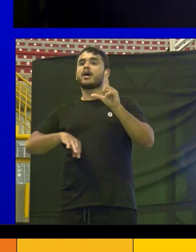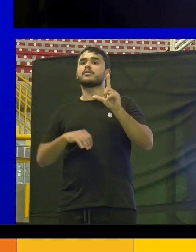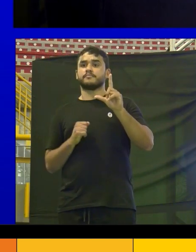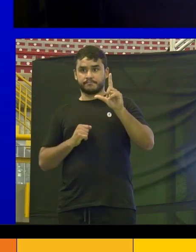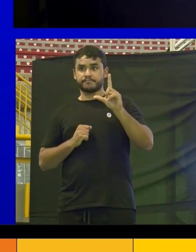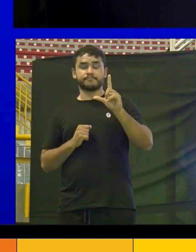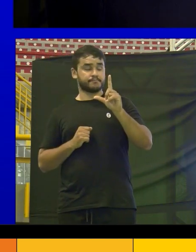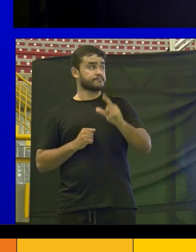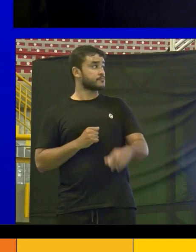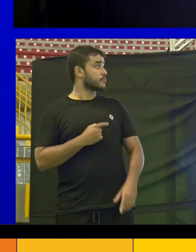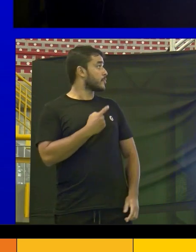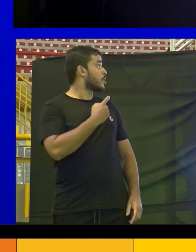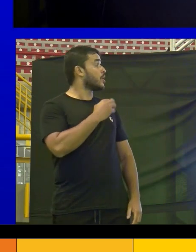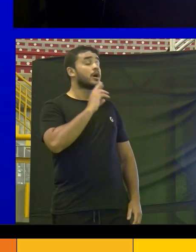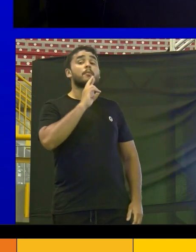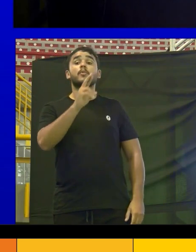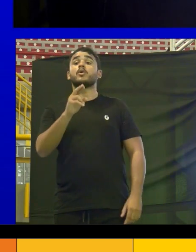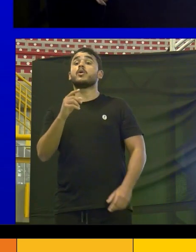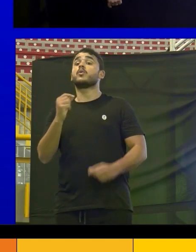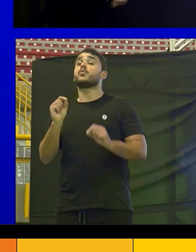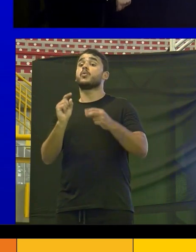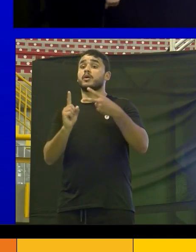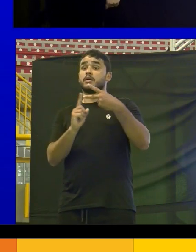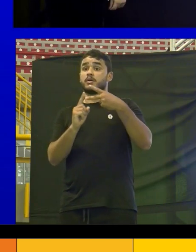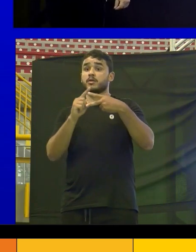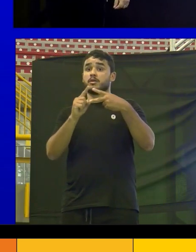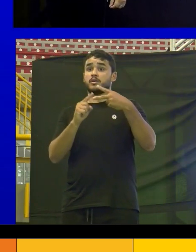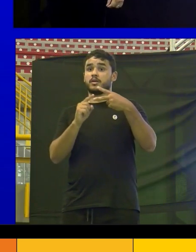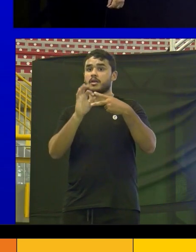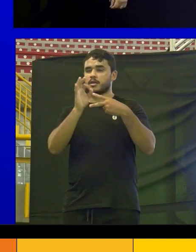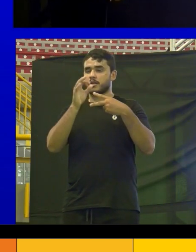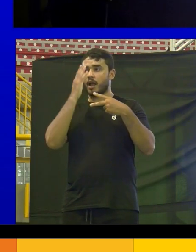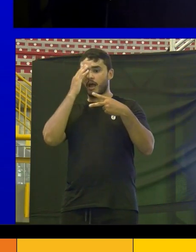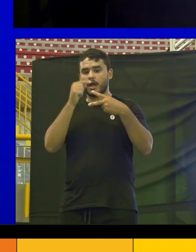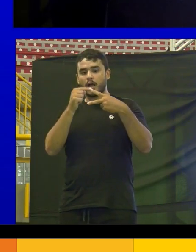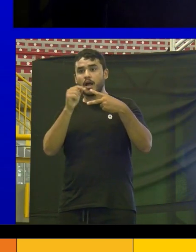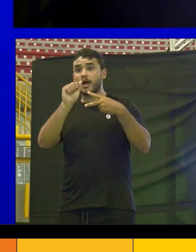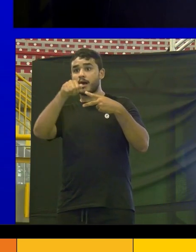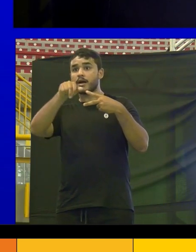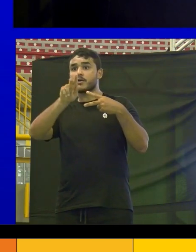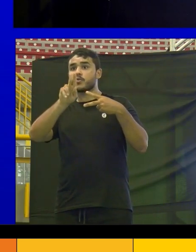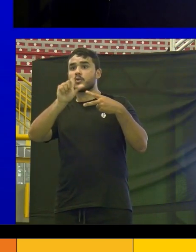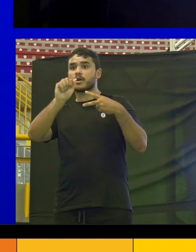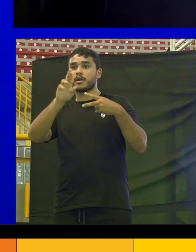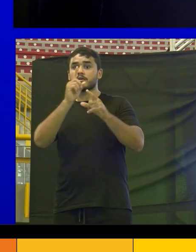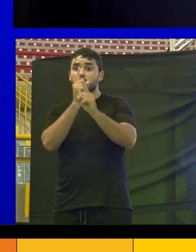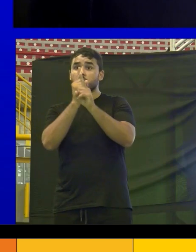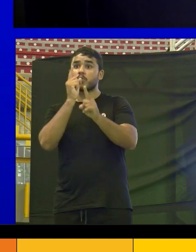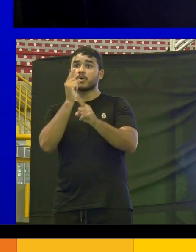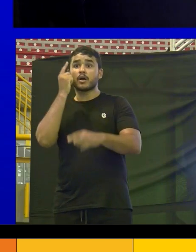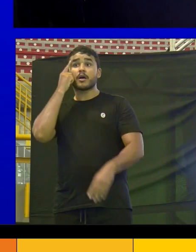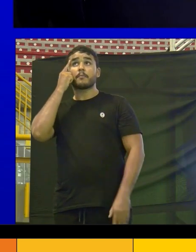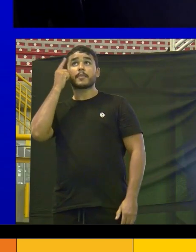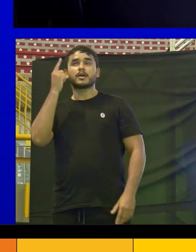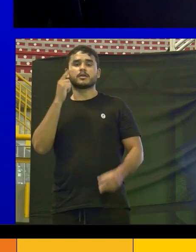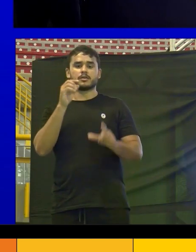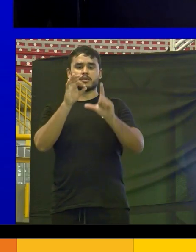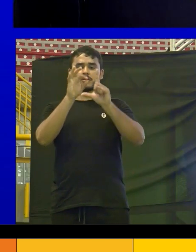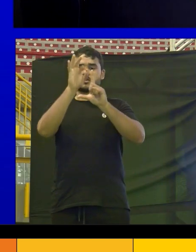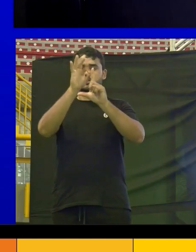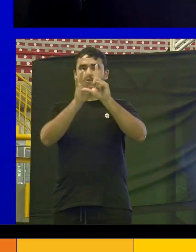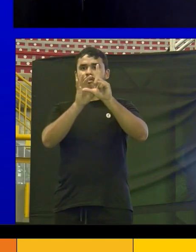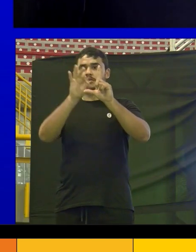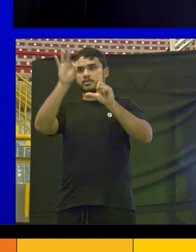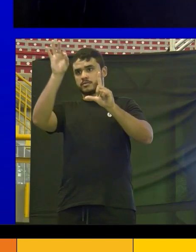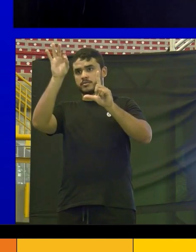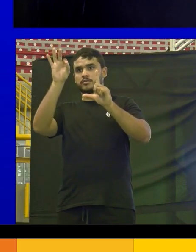ângulo alfa. Definição de quem? Definição da tangente. A tangente do ângulo alfa é dada pela divisão